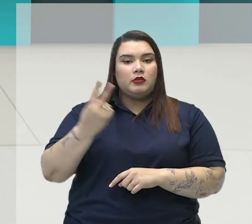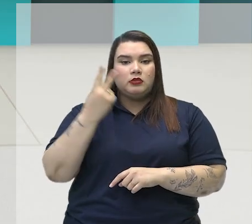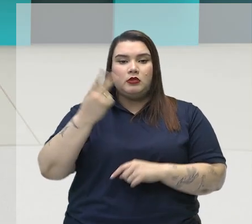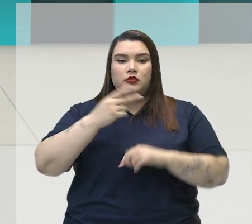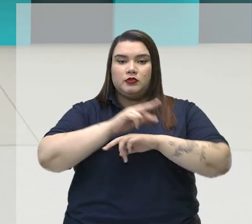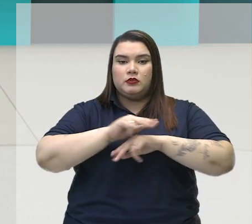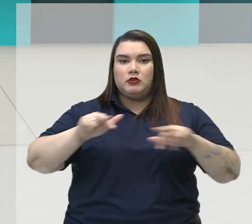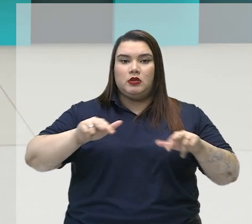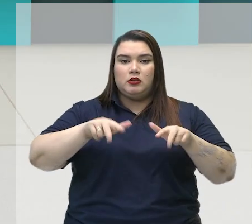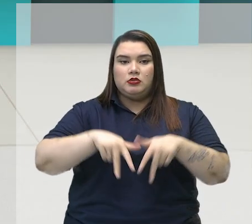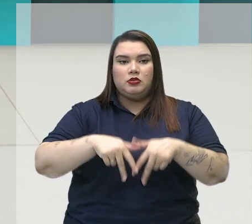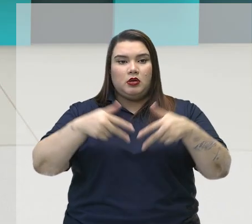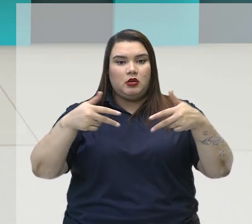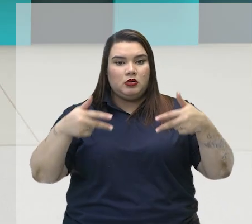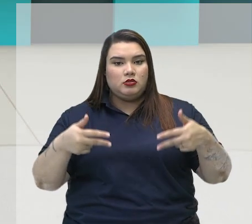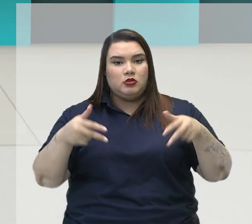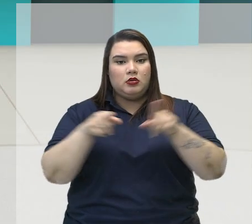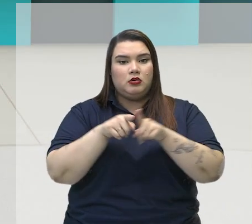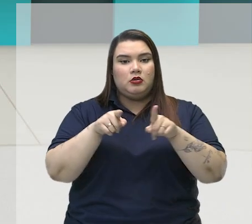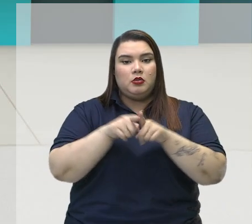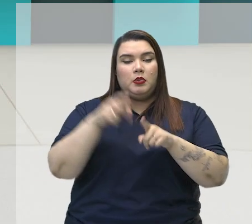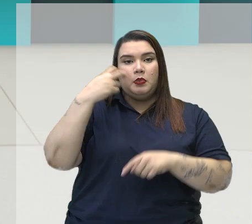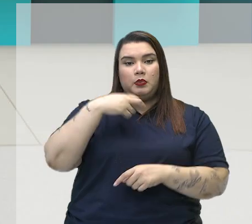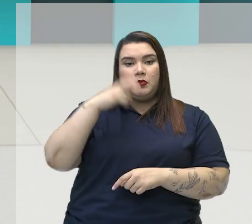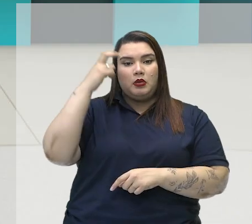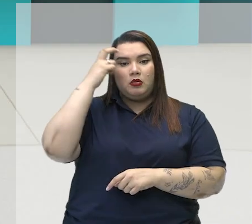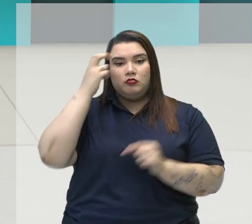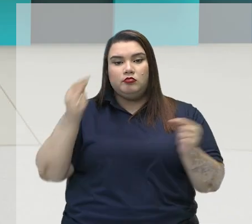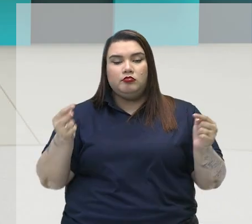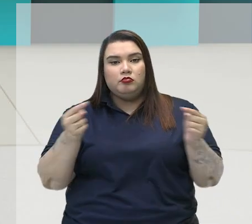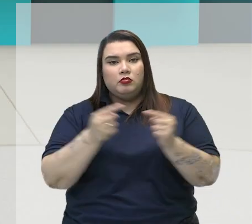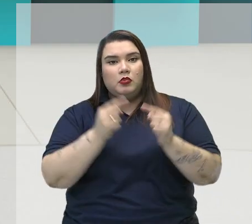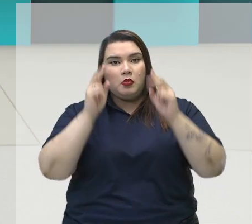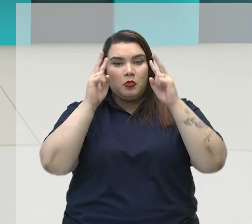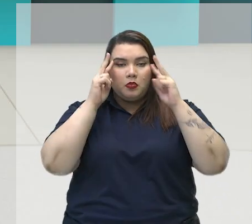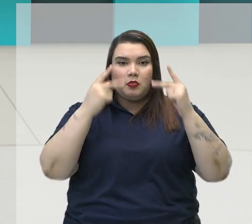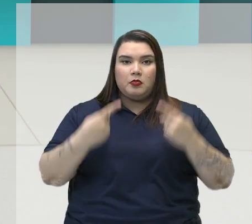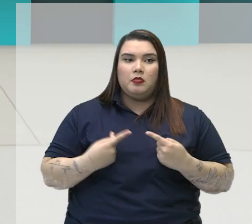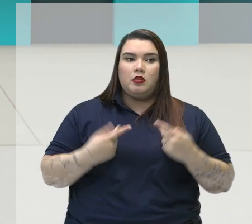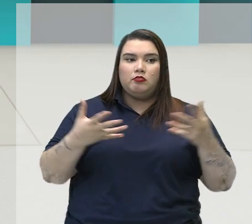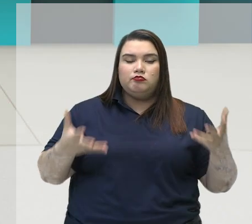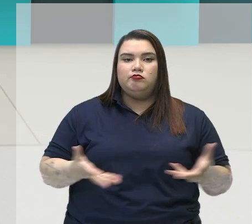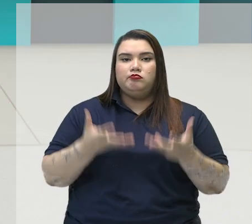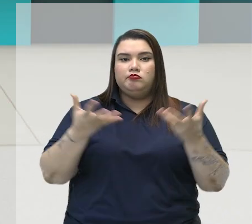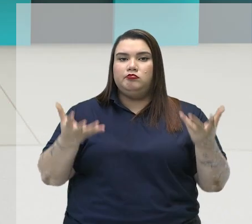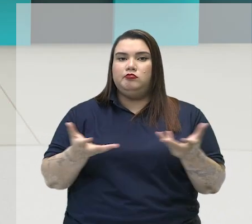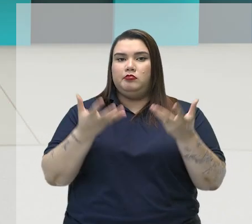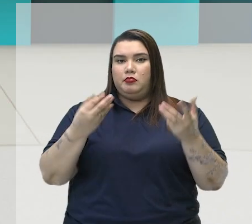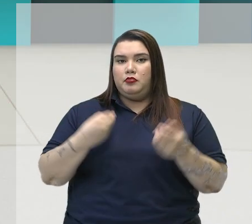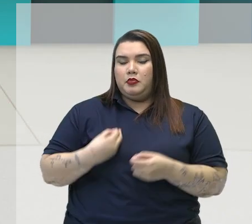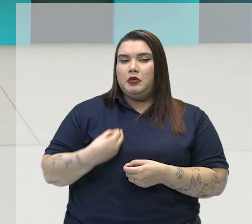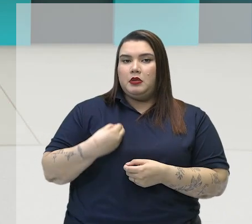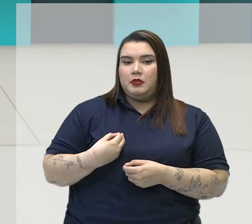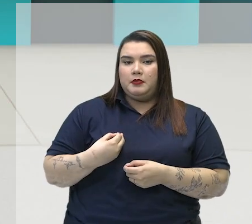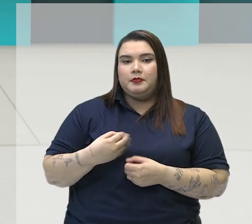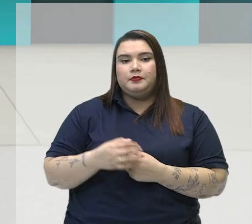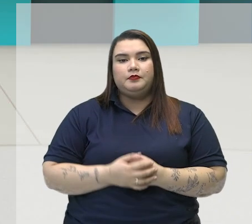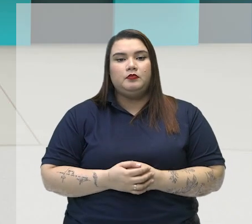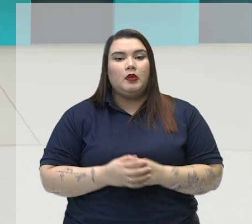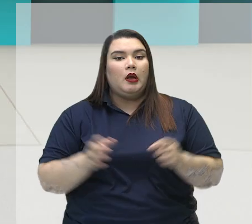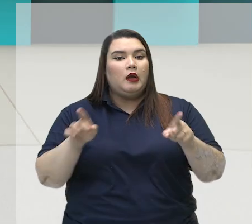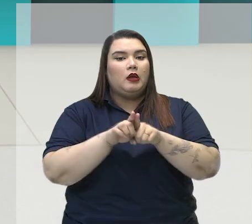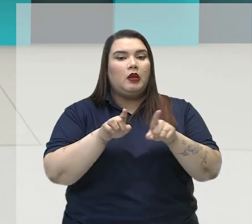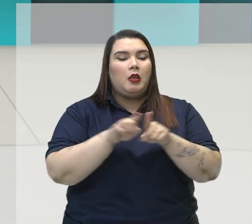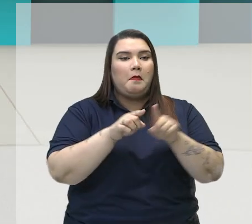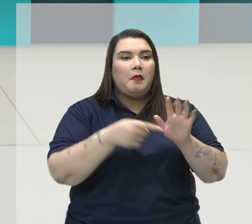ela também valoriza a diversidade étnica e cultural como riqueza da humanidade.